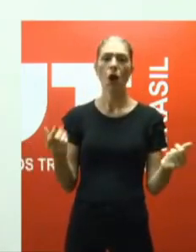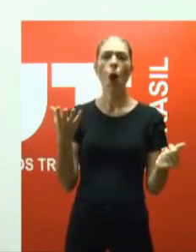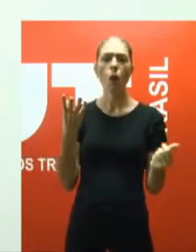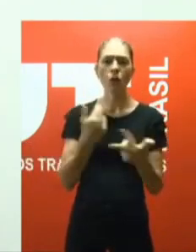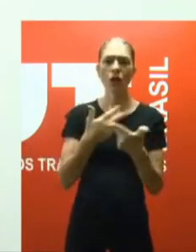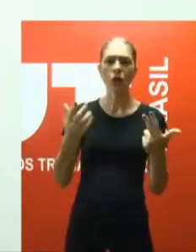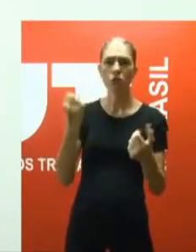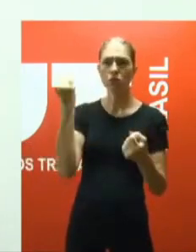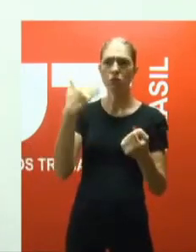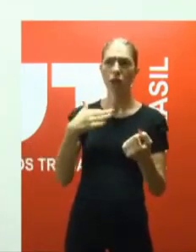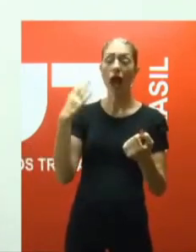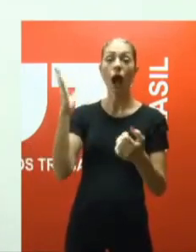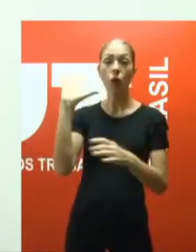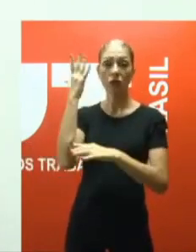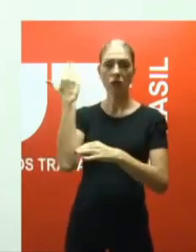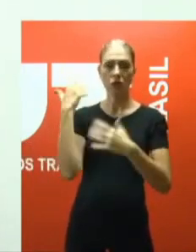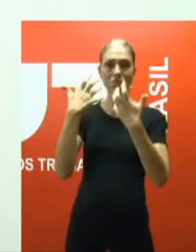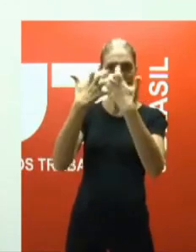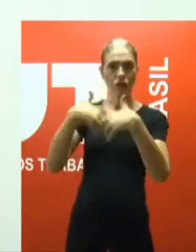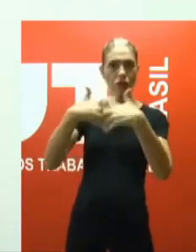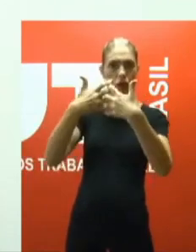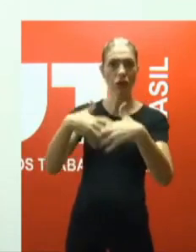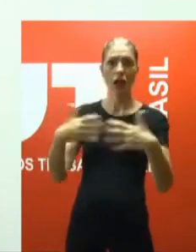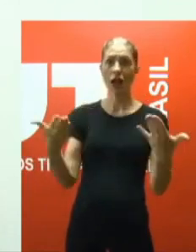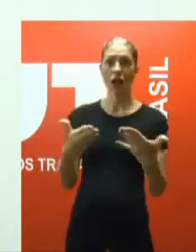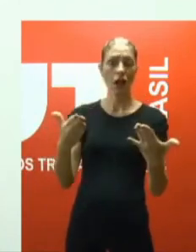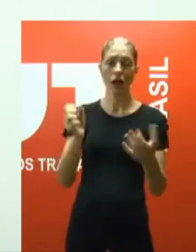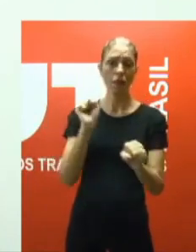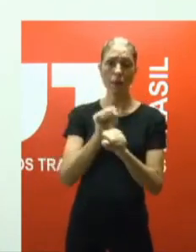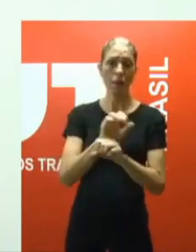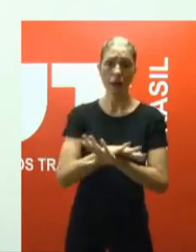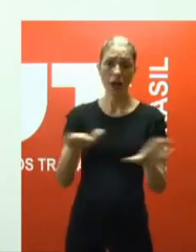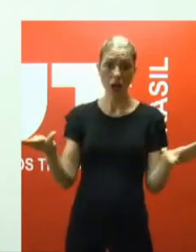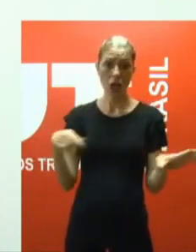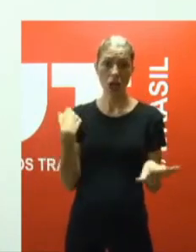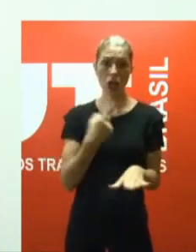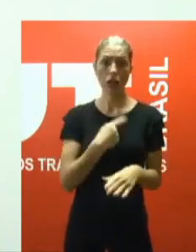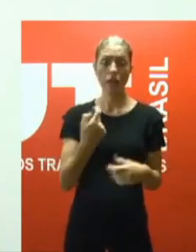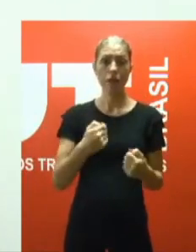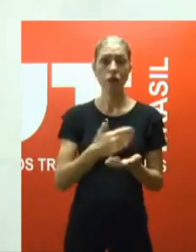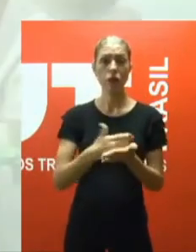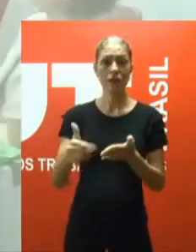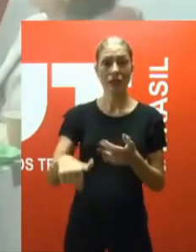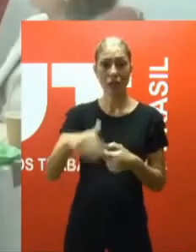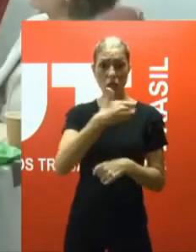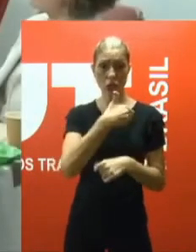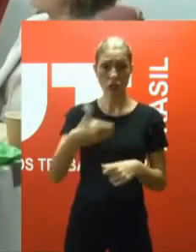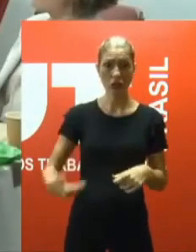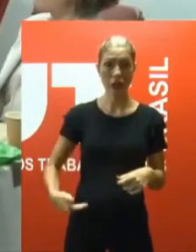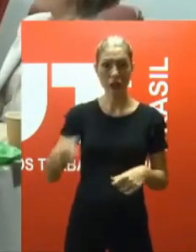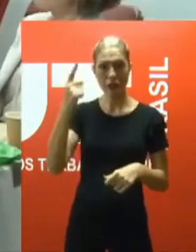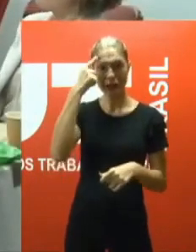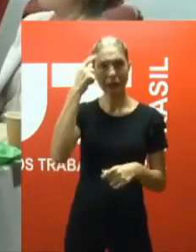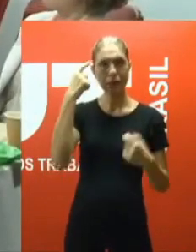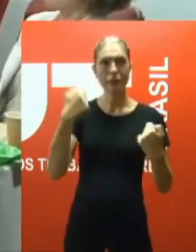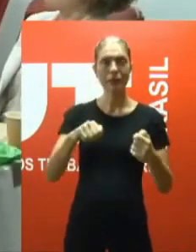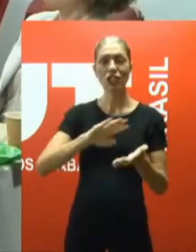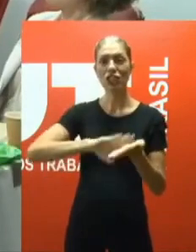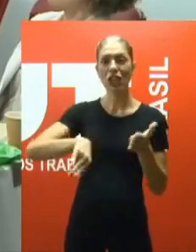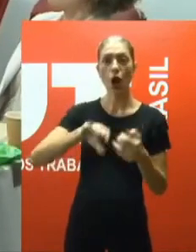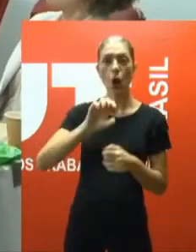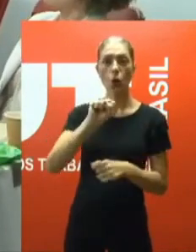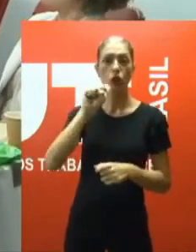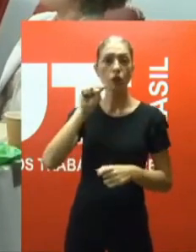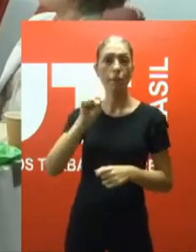está mais. Sabe, nós vamos ter que começar o governo sabendo que nós temos que tirar quase 8 mil militares que